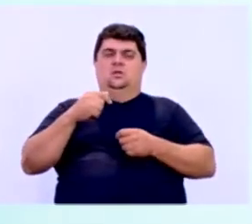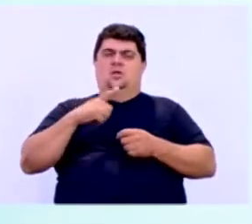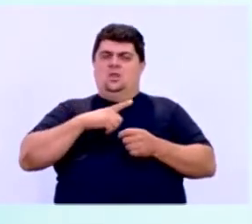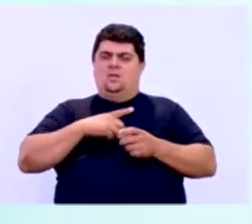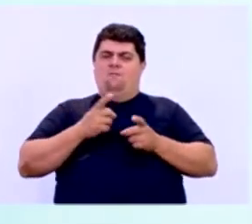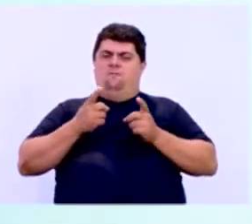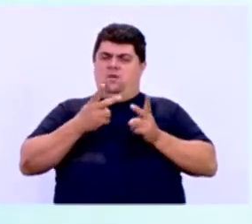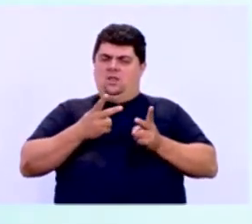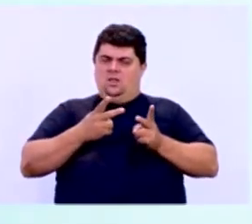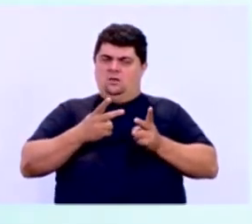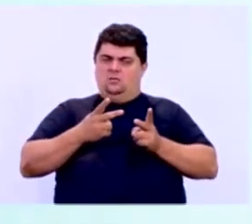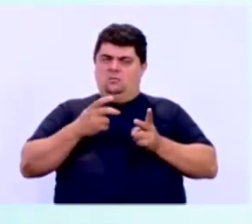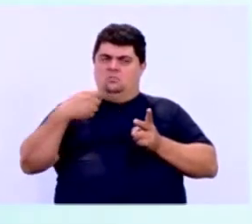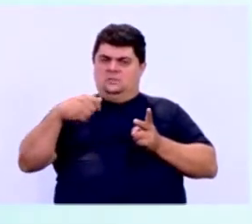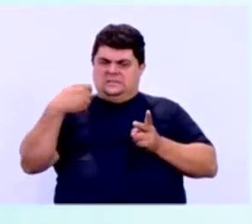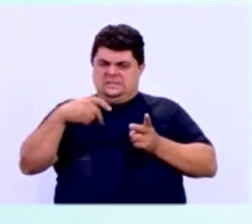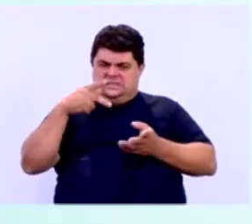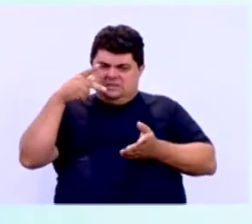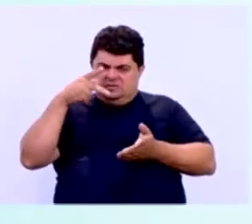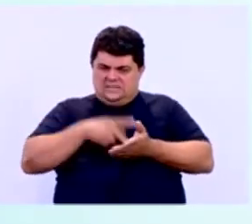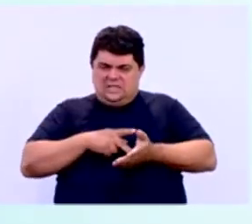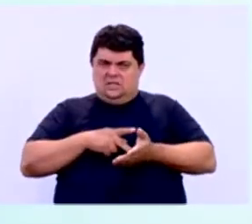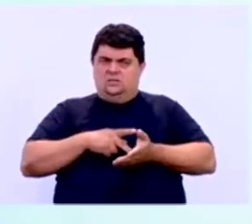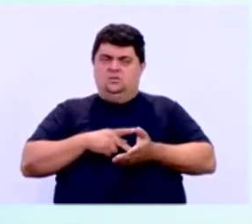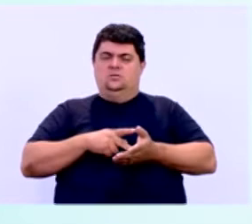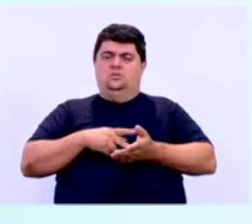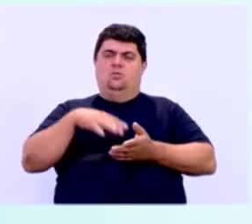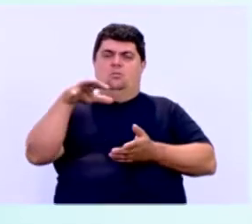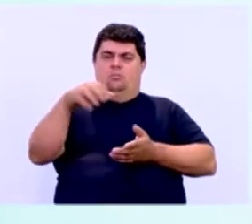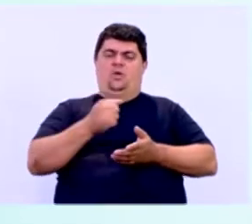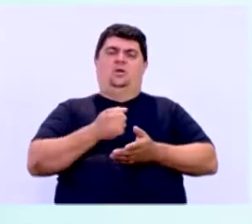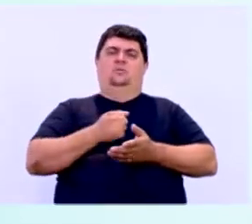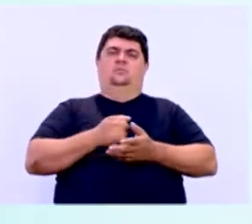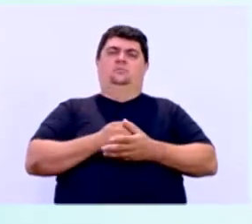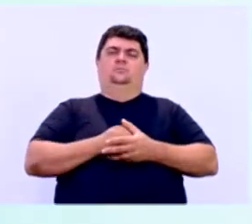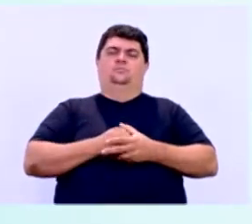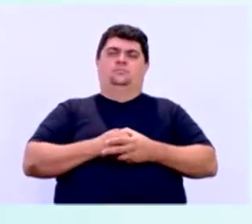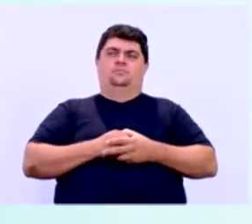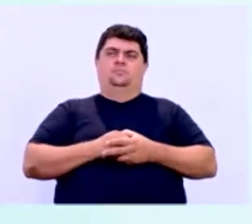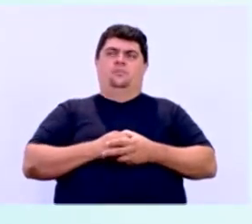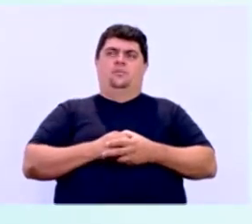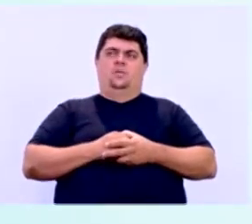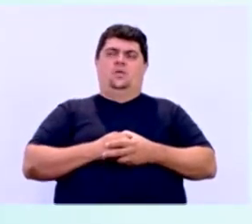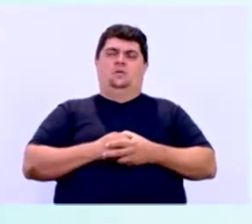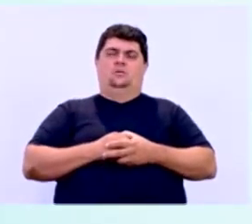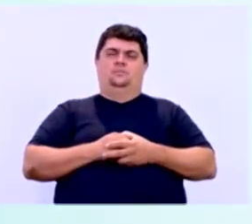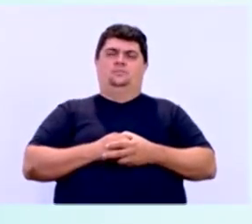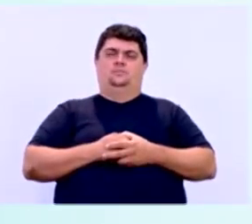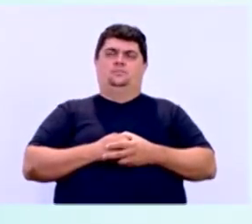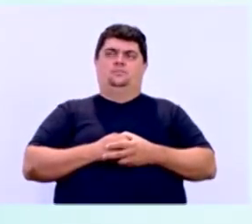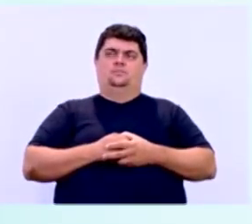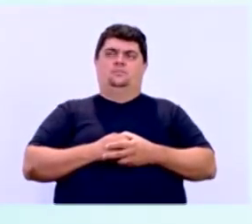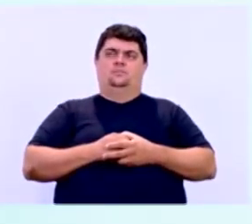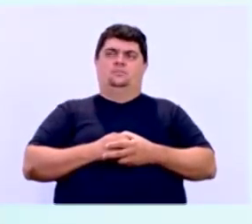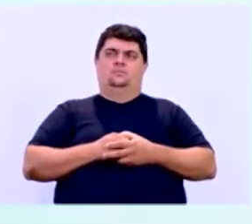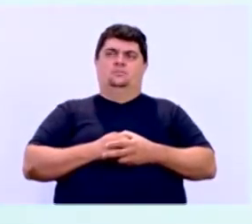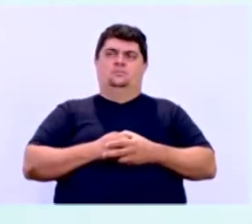o administrador financeiro, ele precisa justificar o motivo da busca desse financiamento,